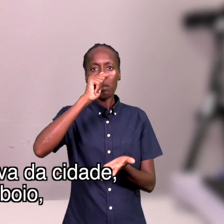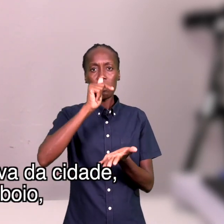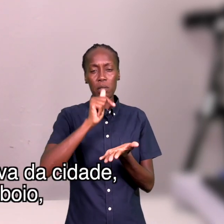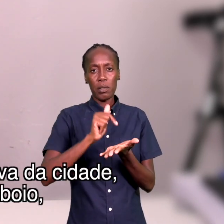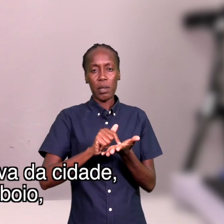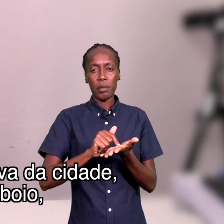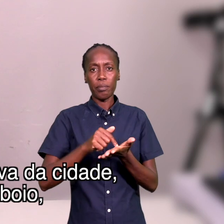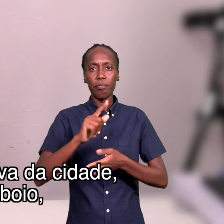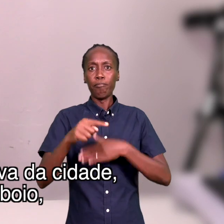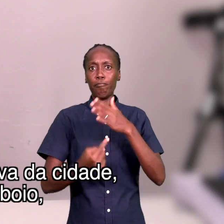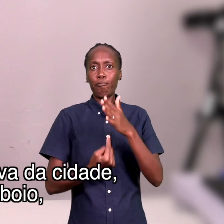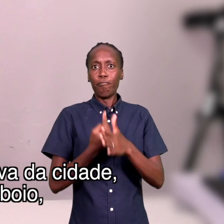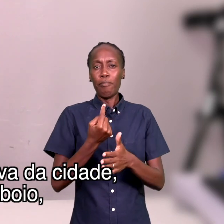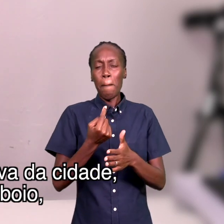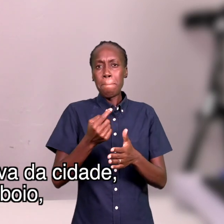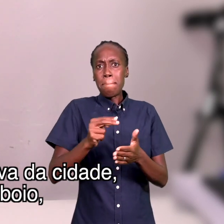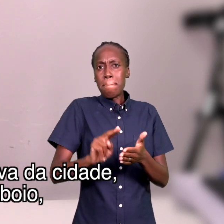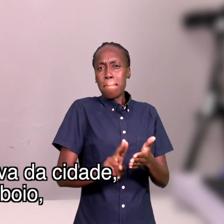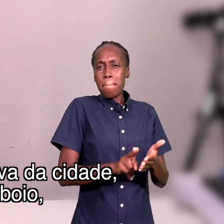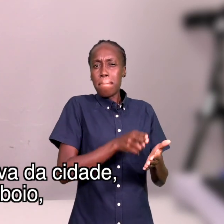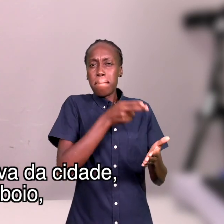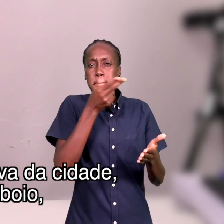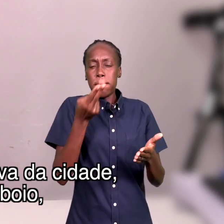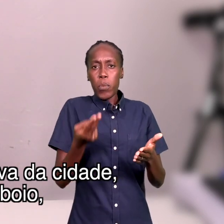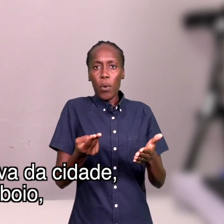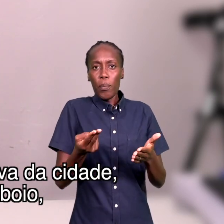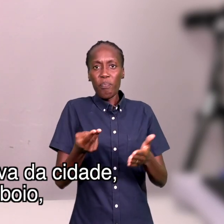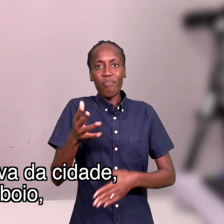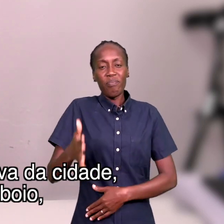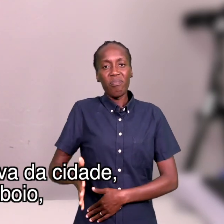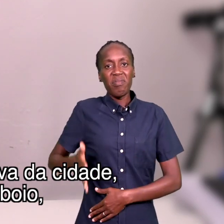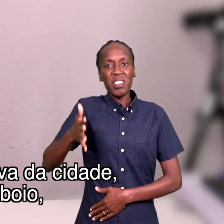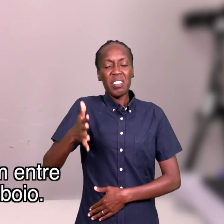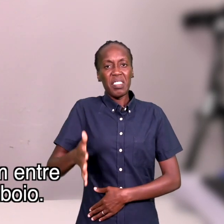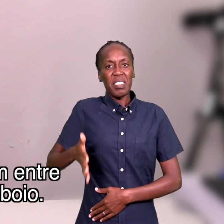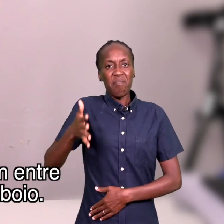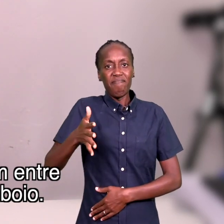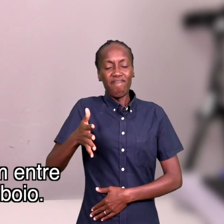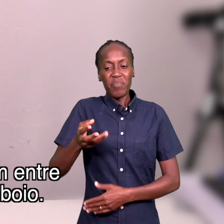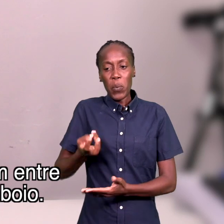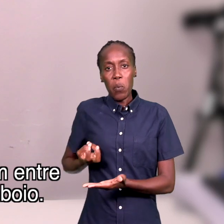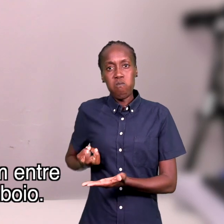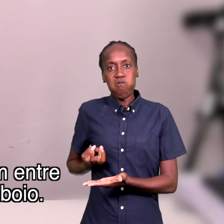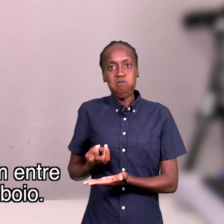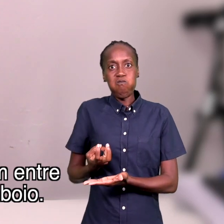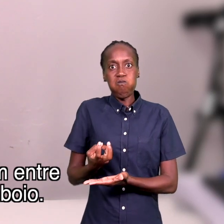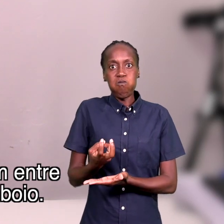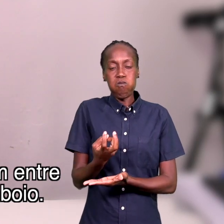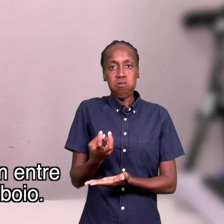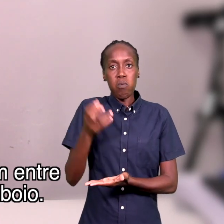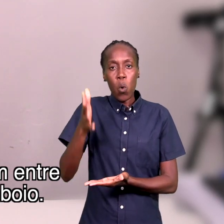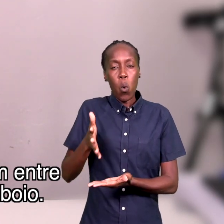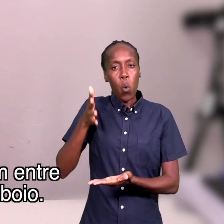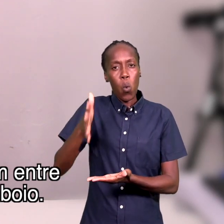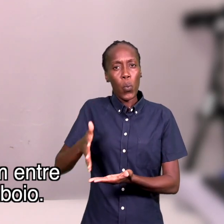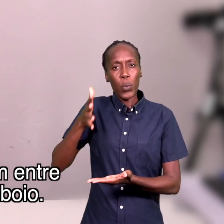eu voltava da cidade, então tropecei no comboio, caí, os meus pés ficaram entre